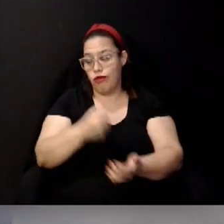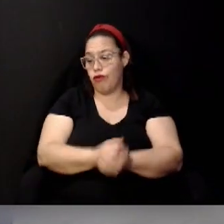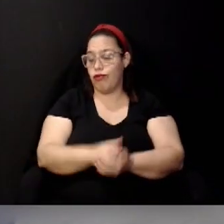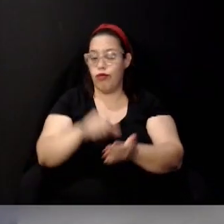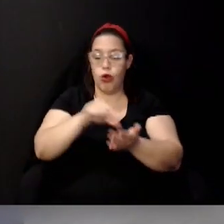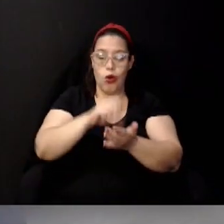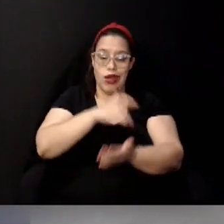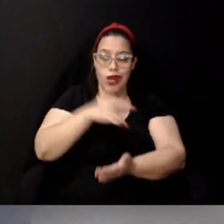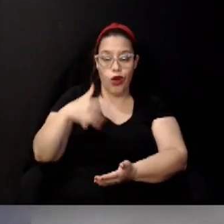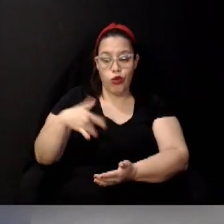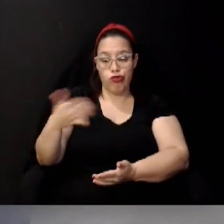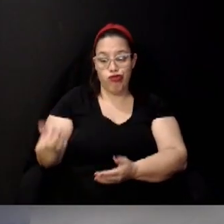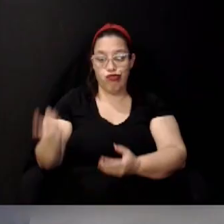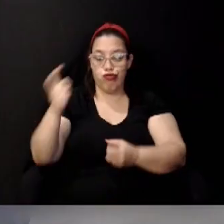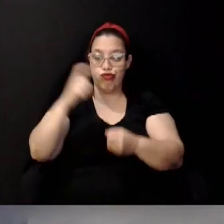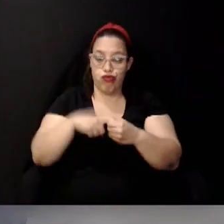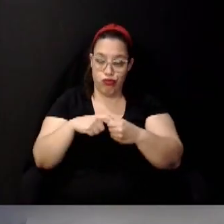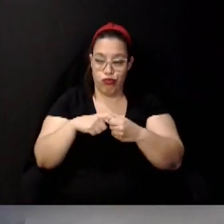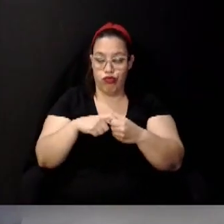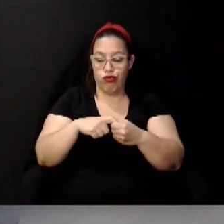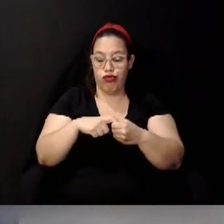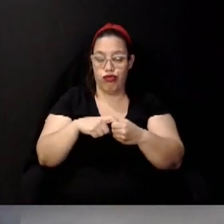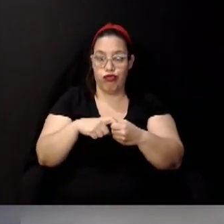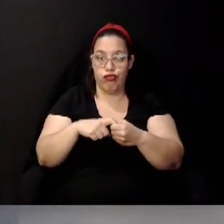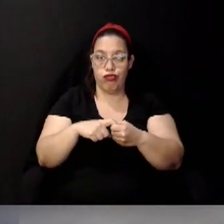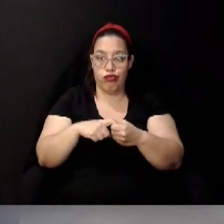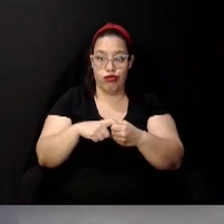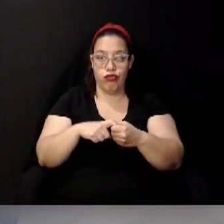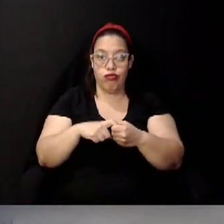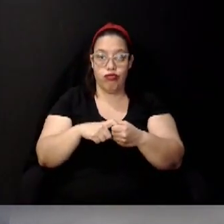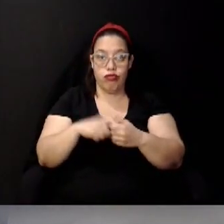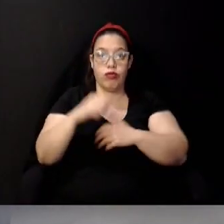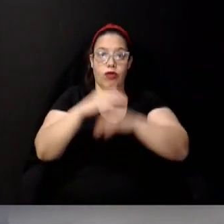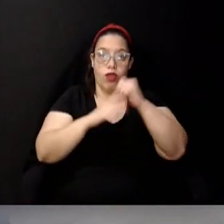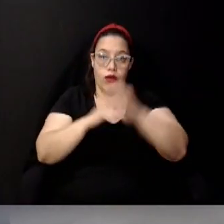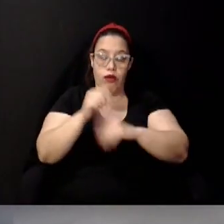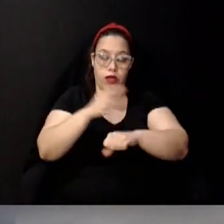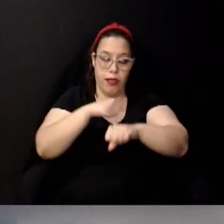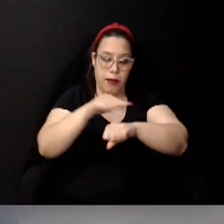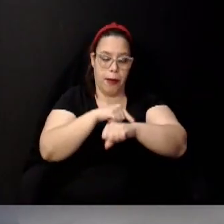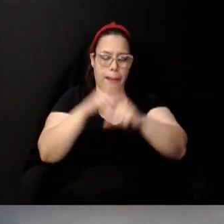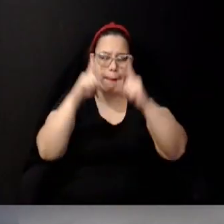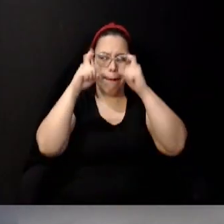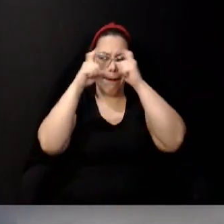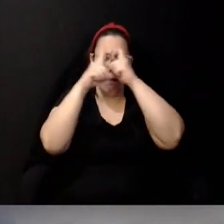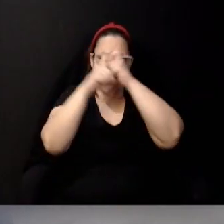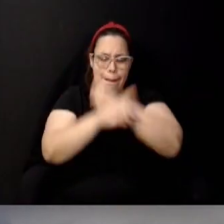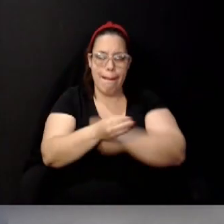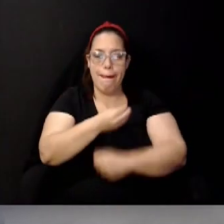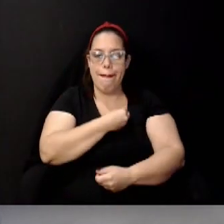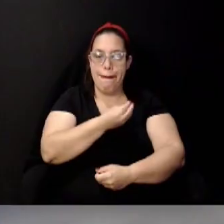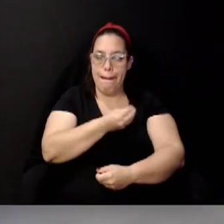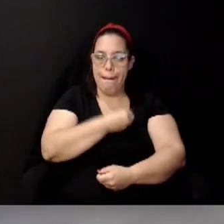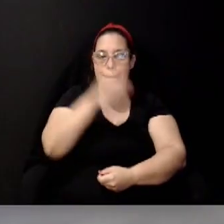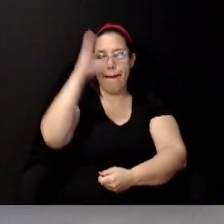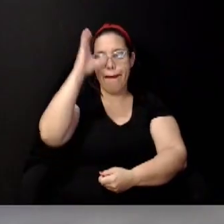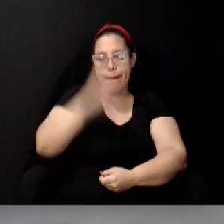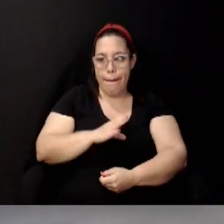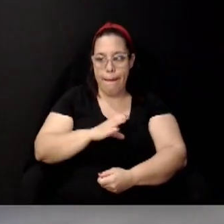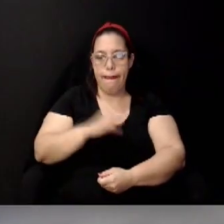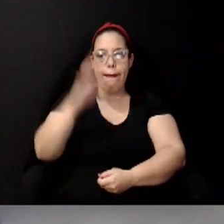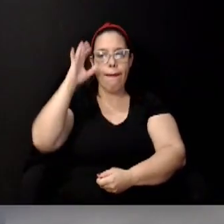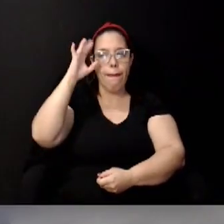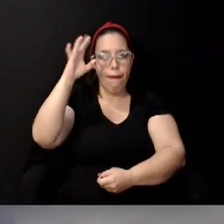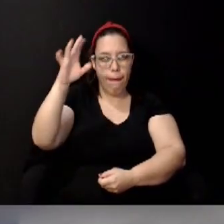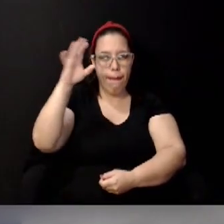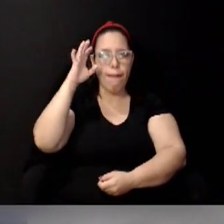ao retornar, dia de serviço, horário de serviço, complica muito a vida do cidadão. Então, nossa ideia é que haja